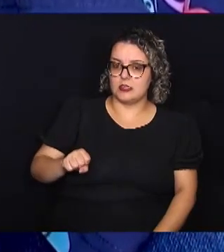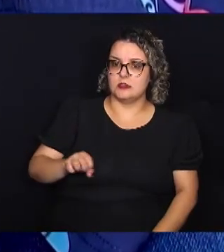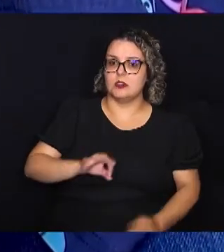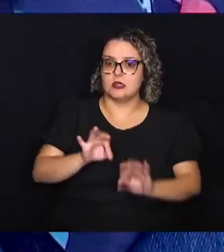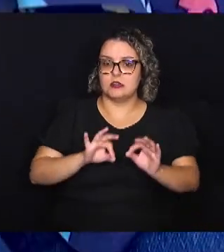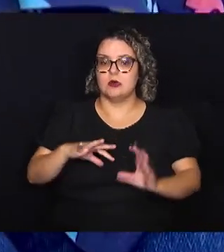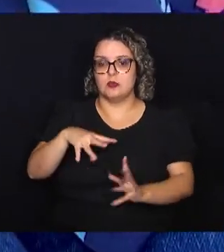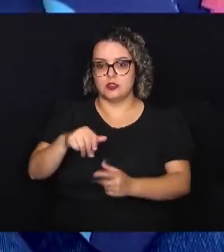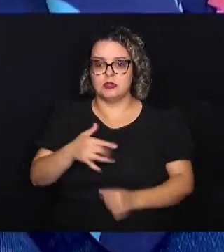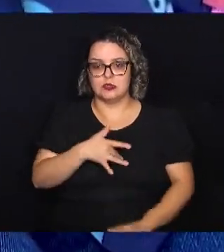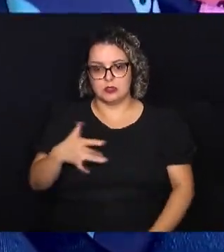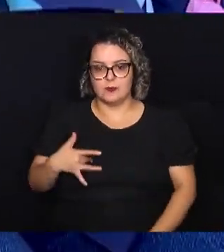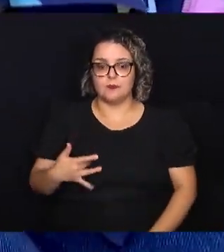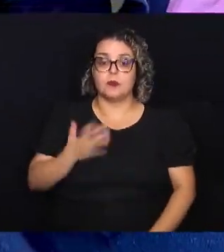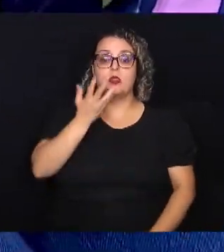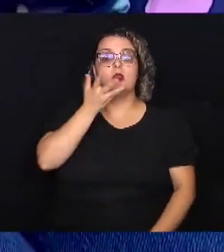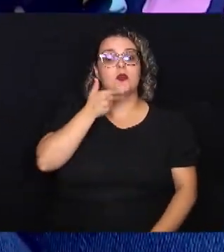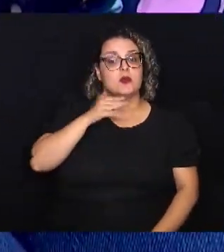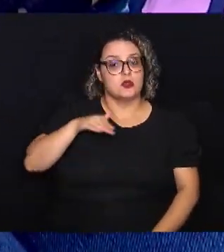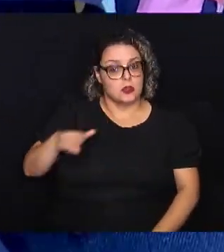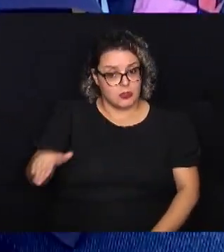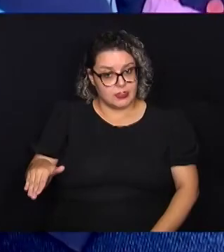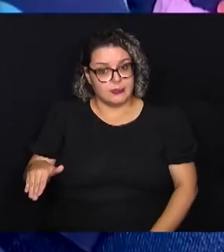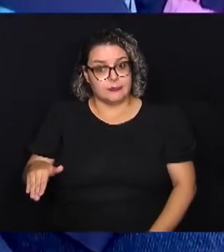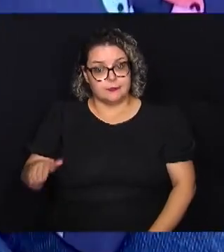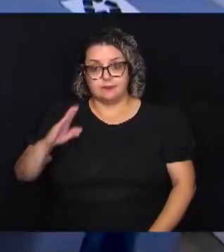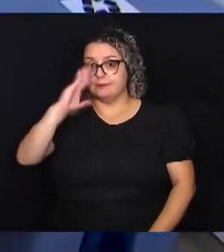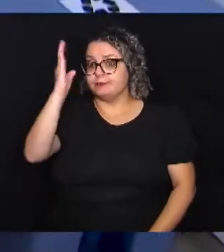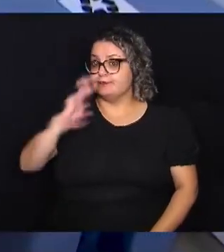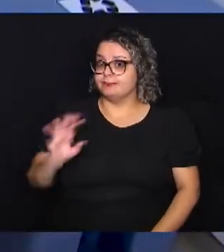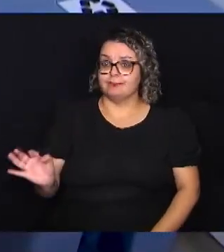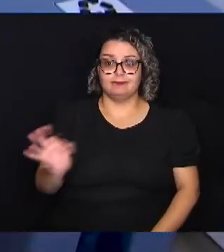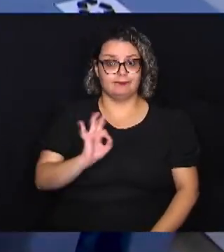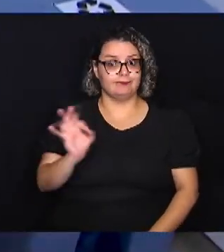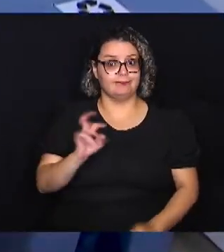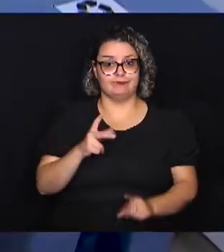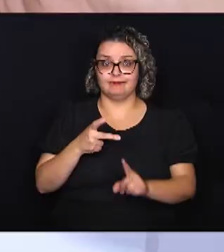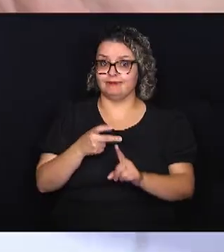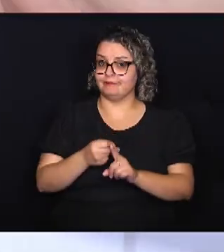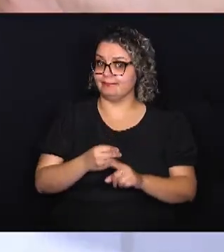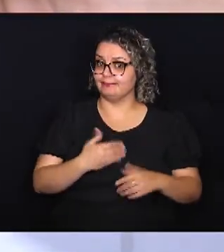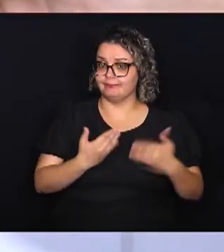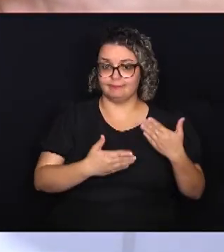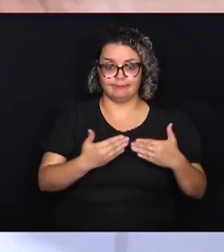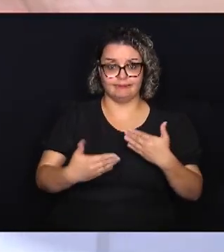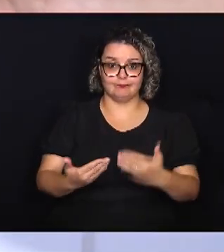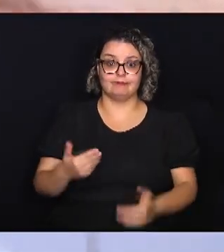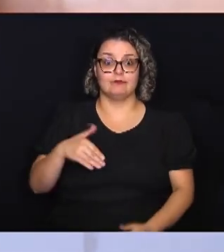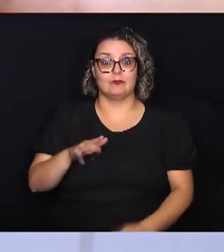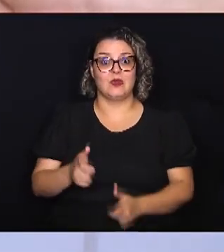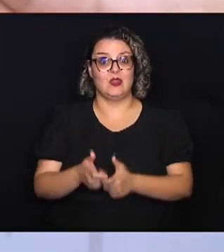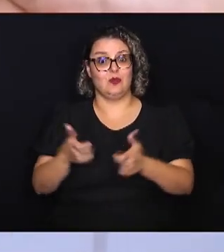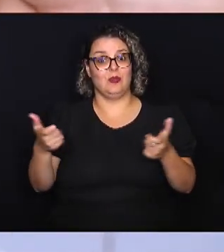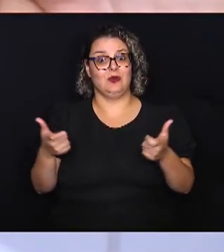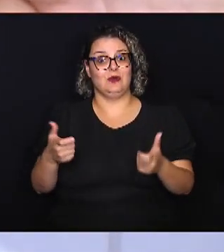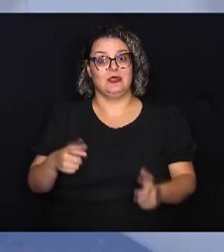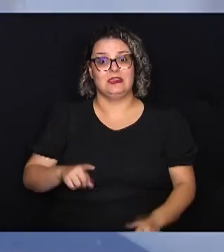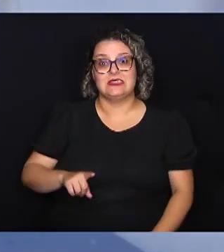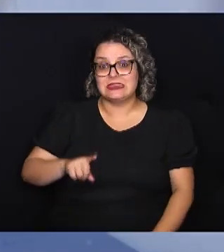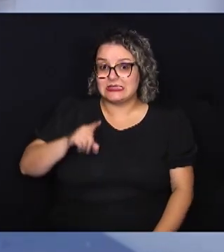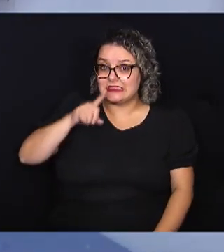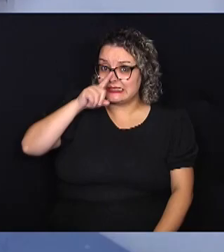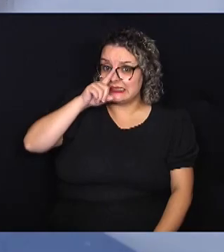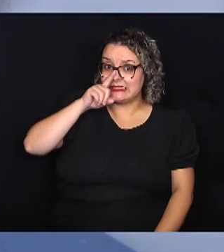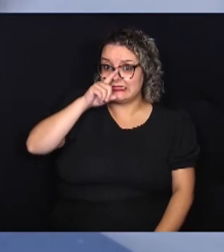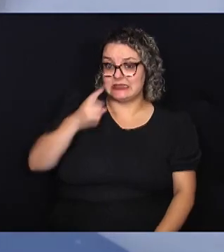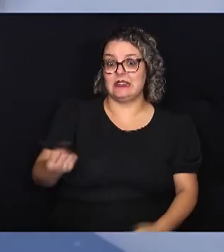com mais crianças pequenas sem nenhuma dose das vacinas de rotina e com maior risco de retorno das